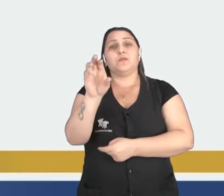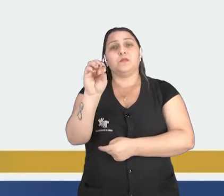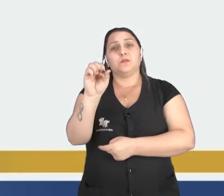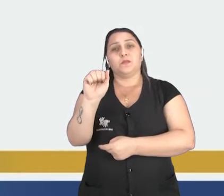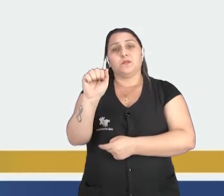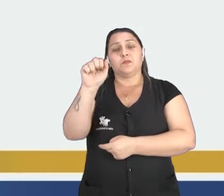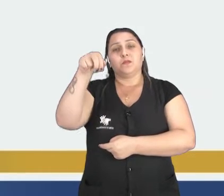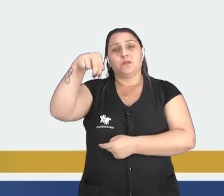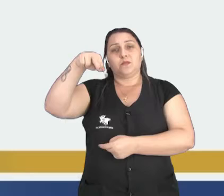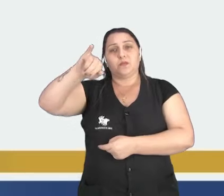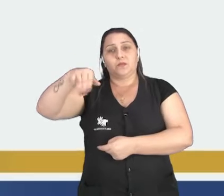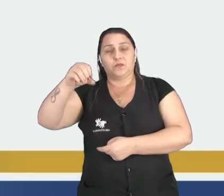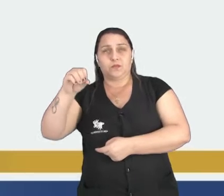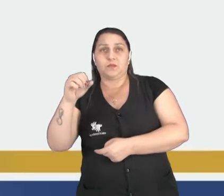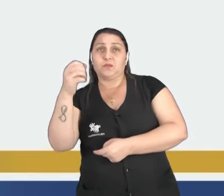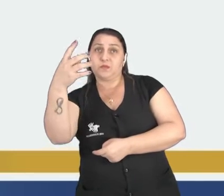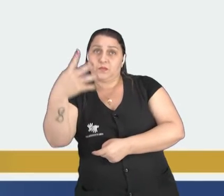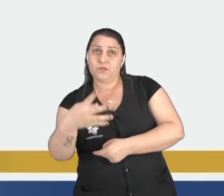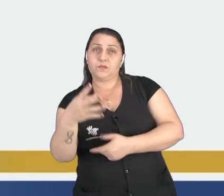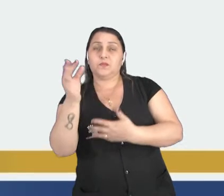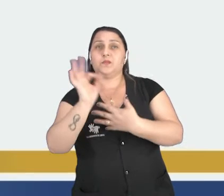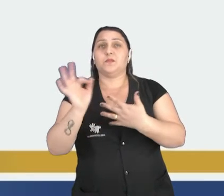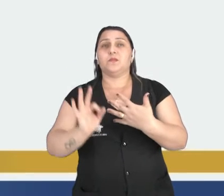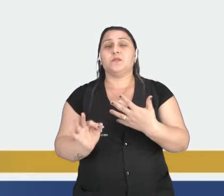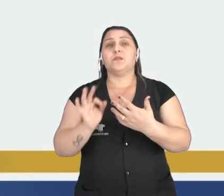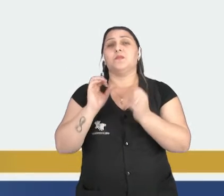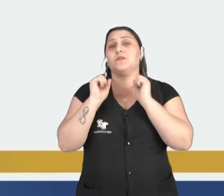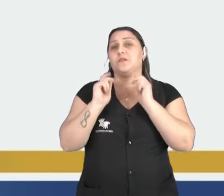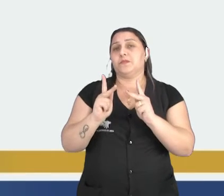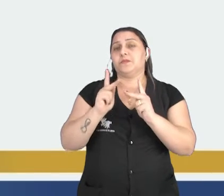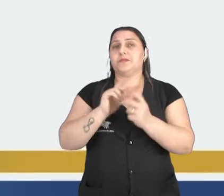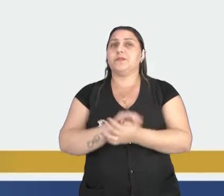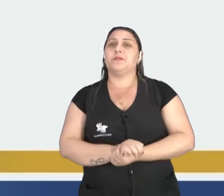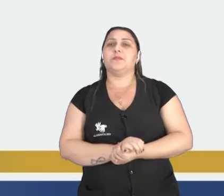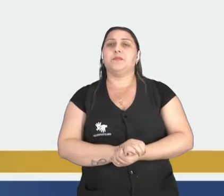ó, agrupamentos de 4 elementos tomados 2 a 2. Ok?